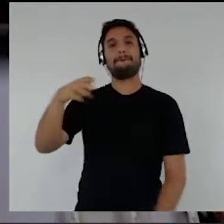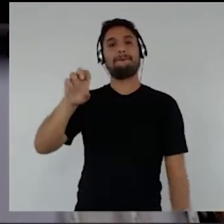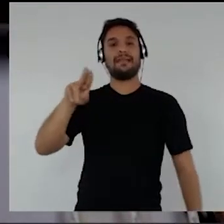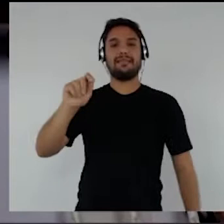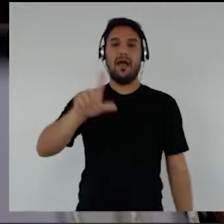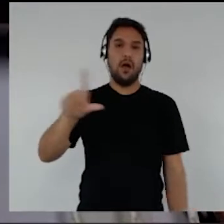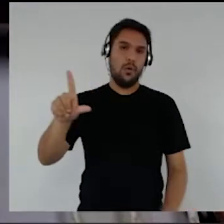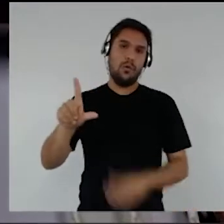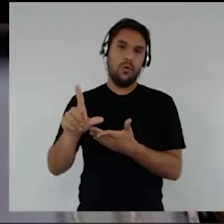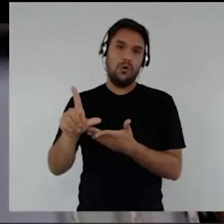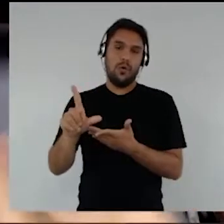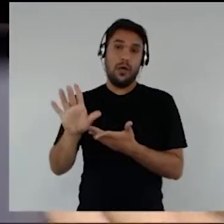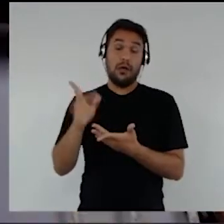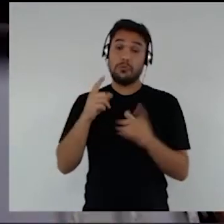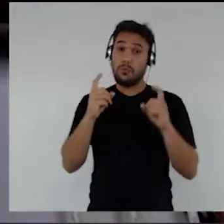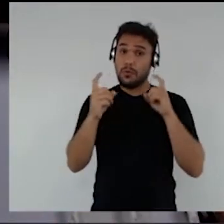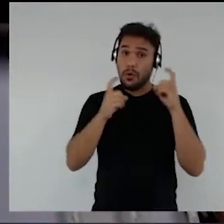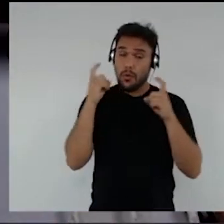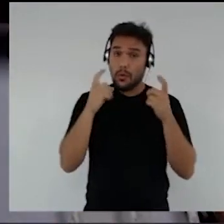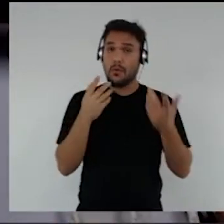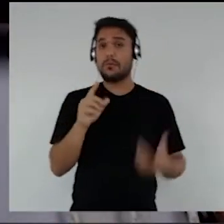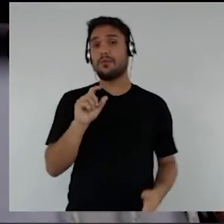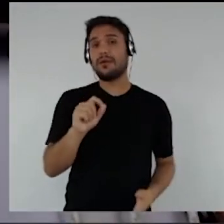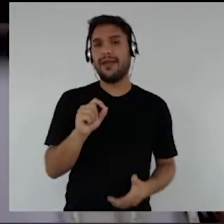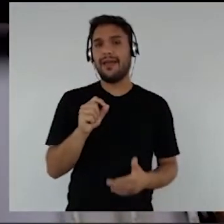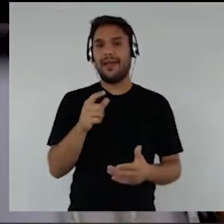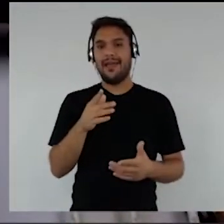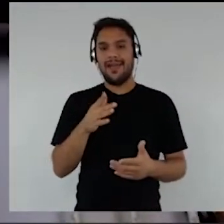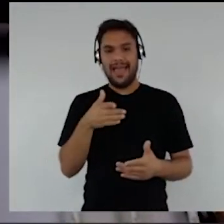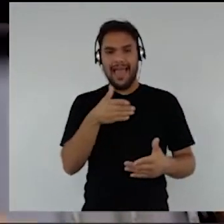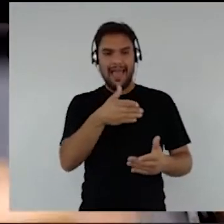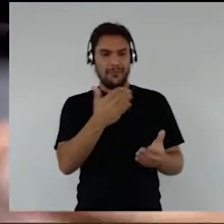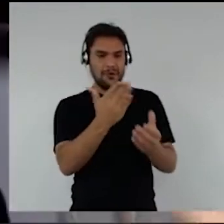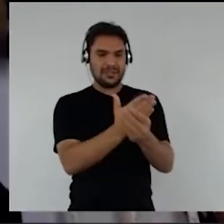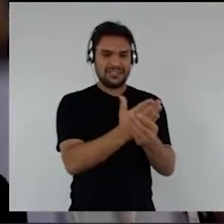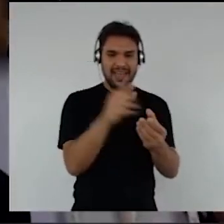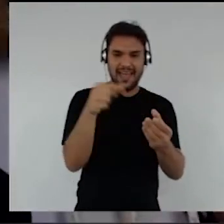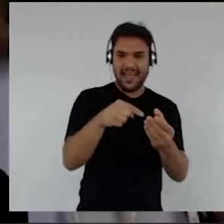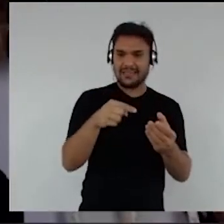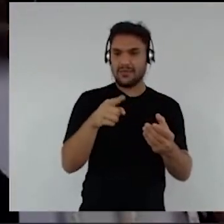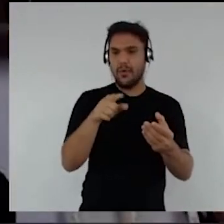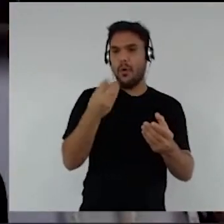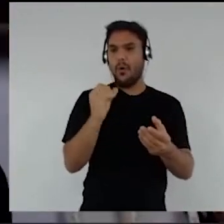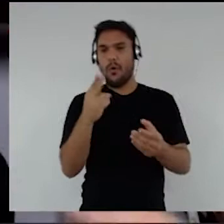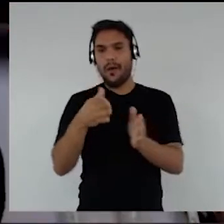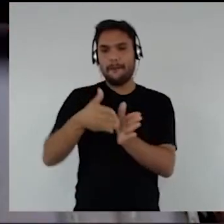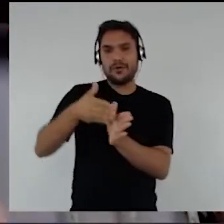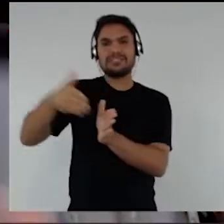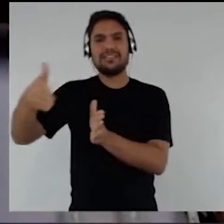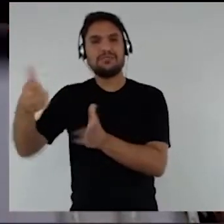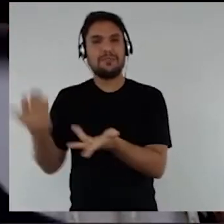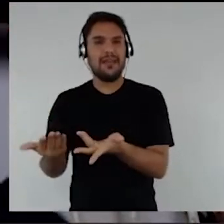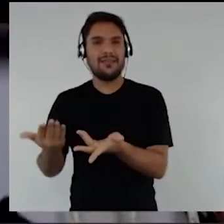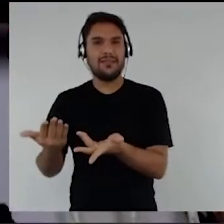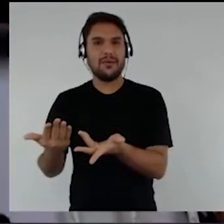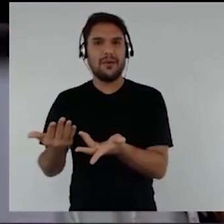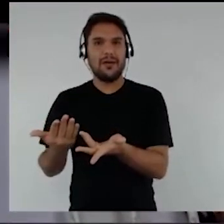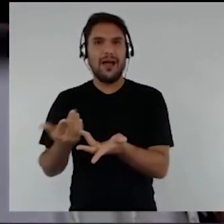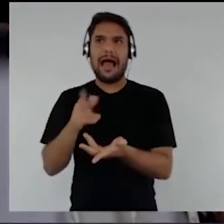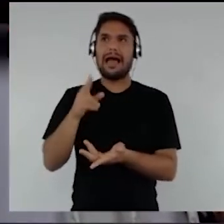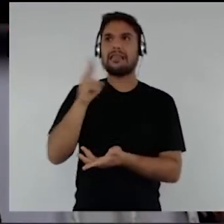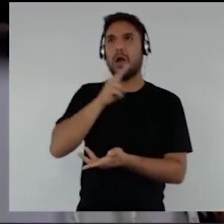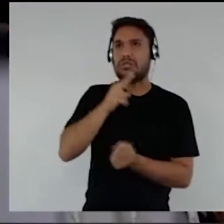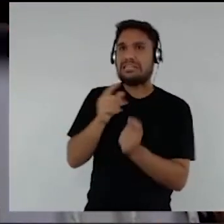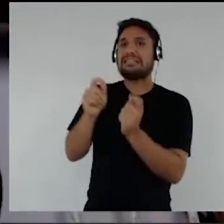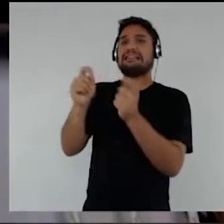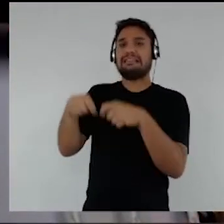pouco a legitimidade, quer dizer, até que ponto isso é processo, até que ponto isso é procedimento, né, até que ponto tudo bem, numa emergência